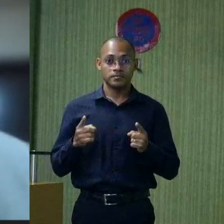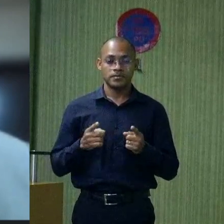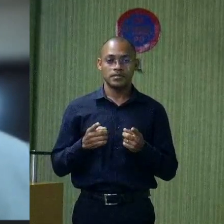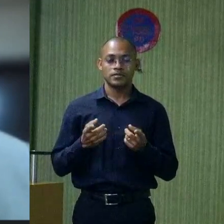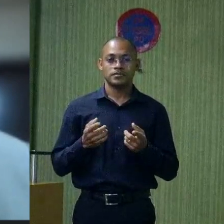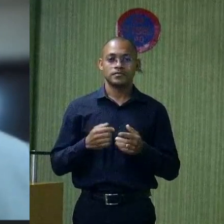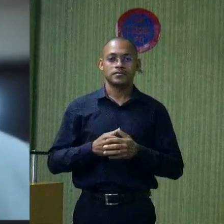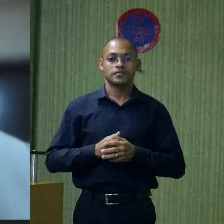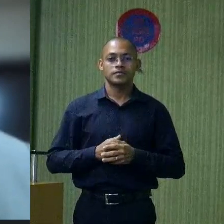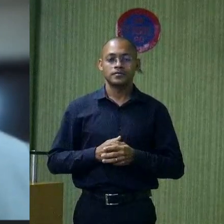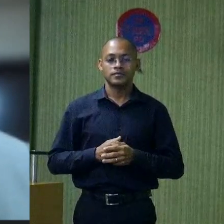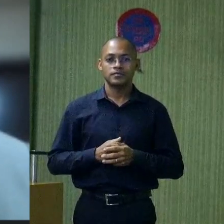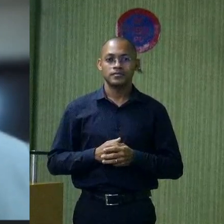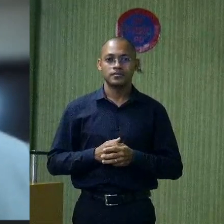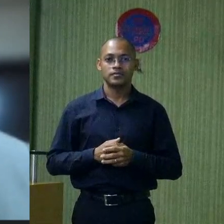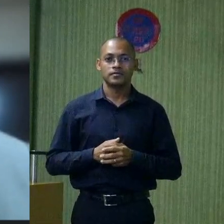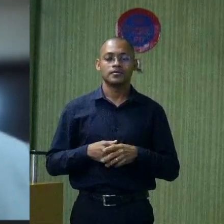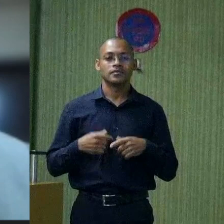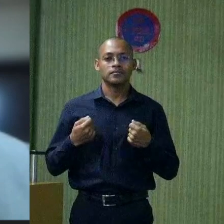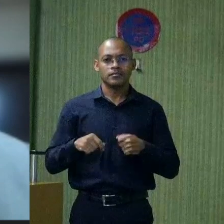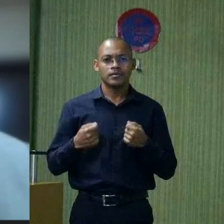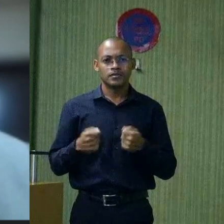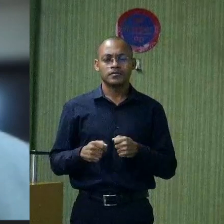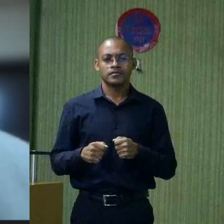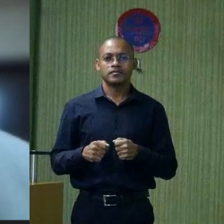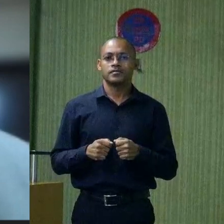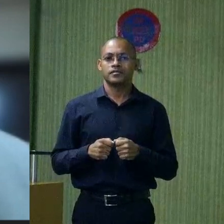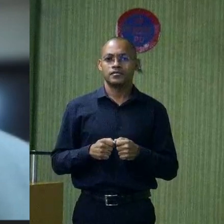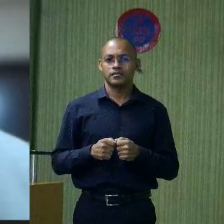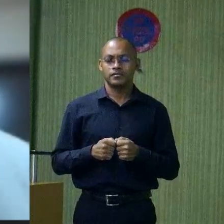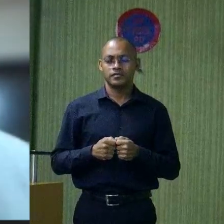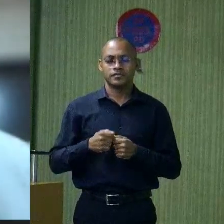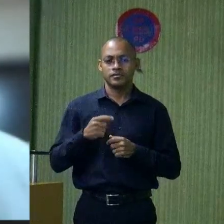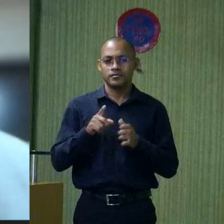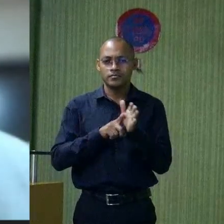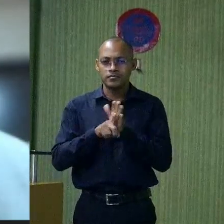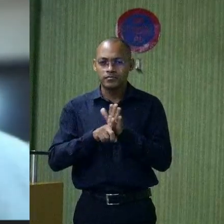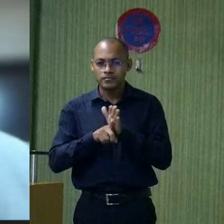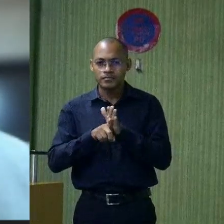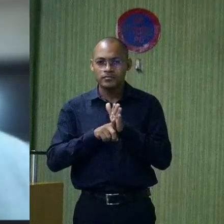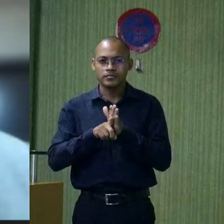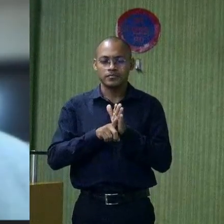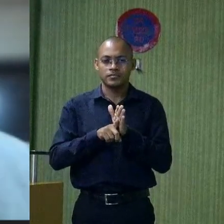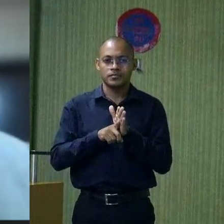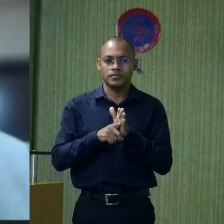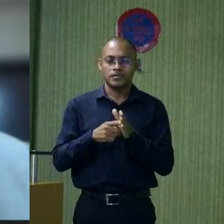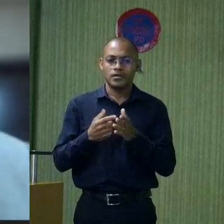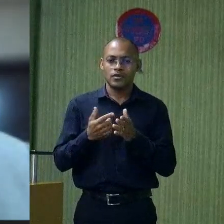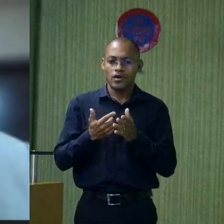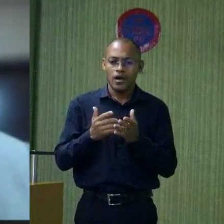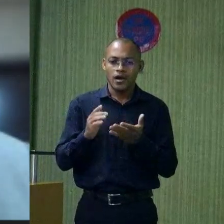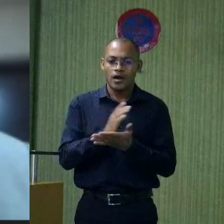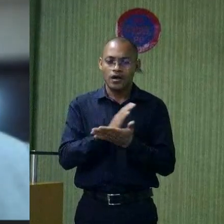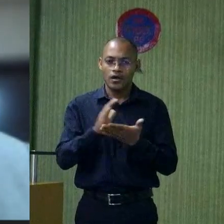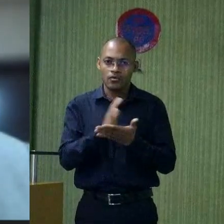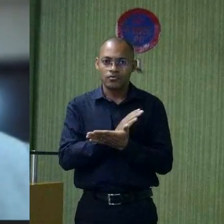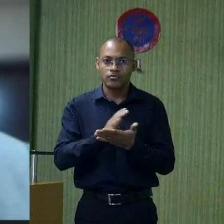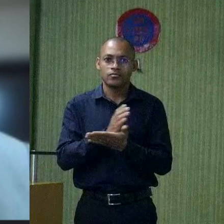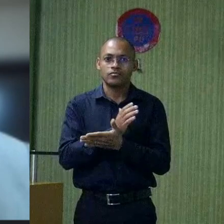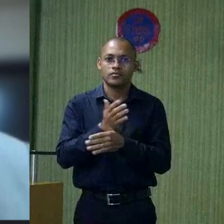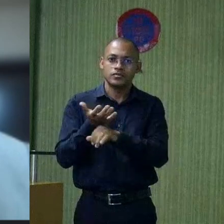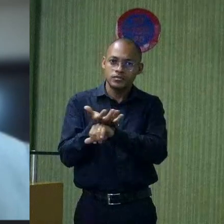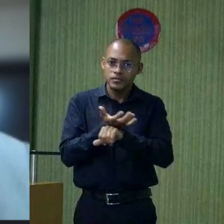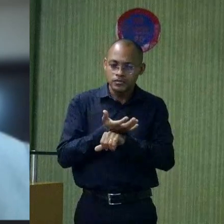eh teria que ser verificado junto com as áreas técnicas específicas que tratam desse exame junto ao